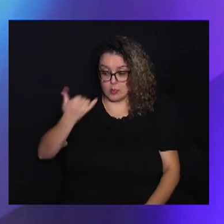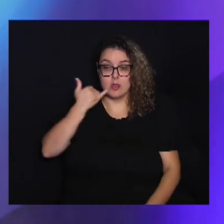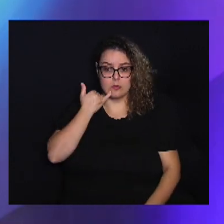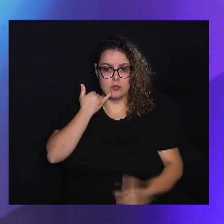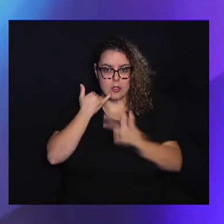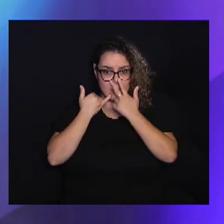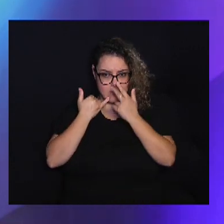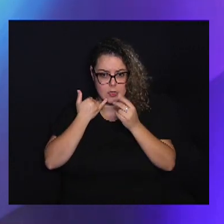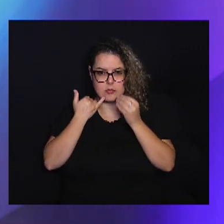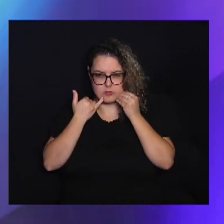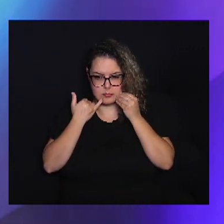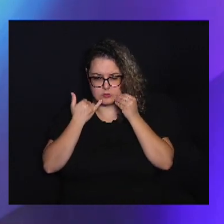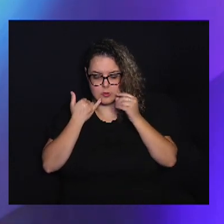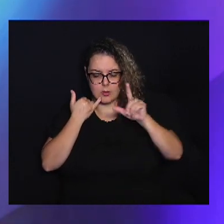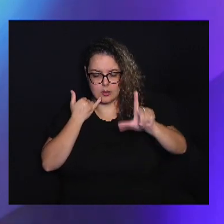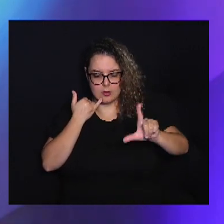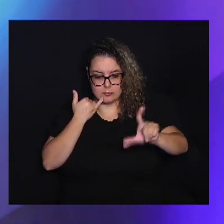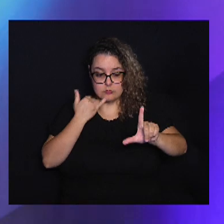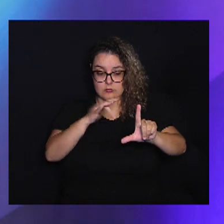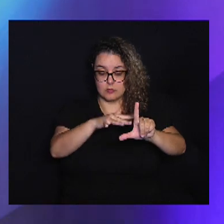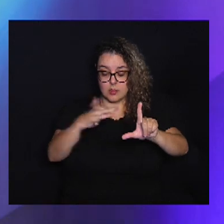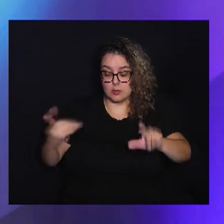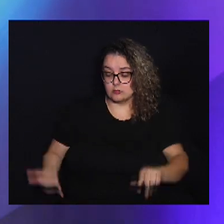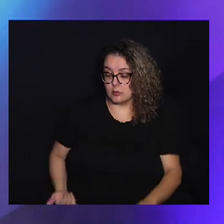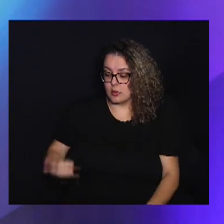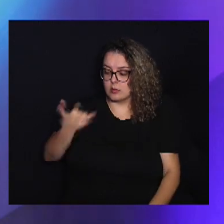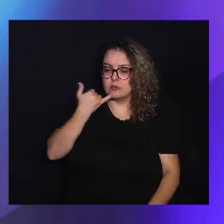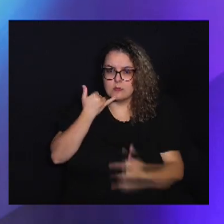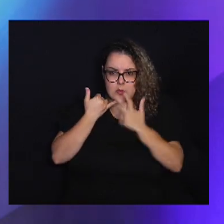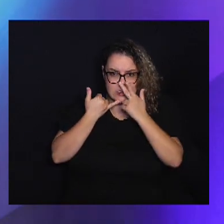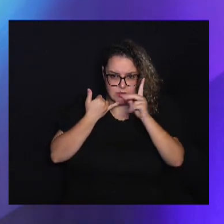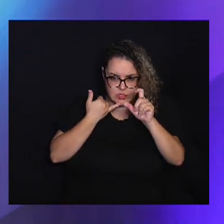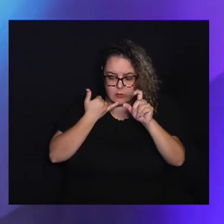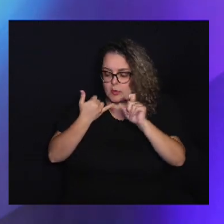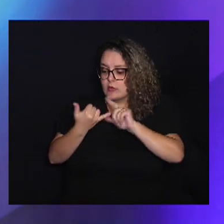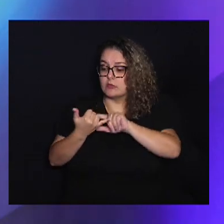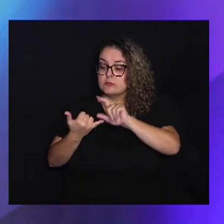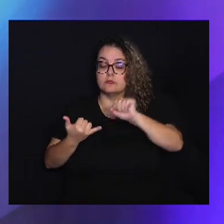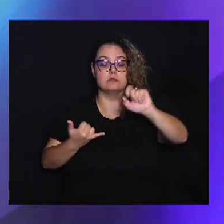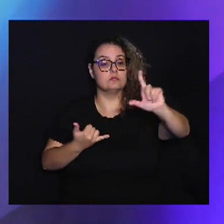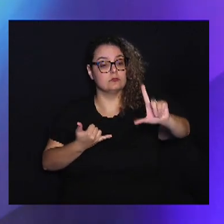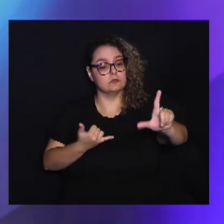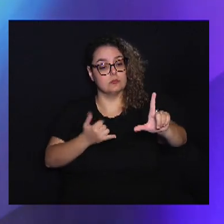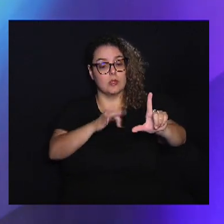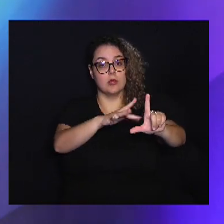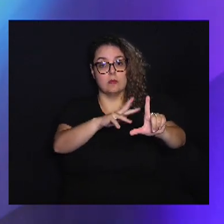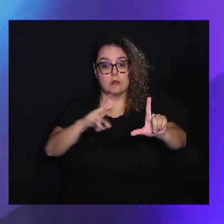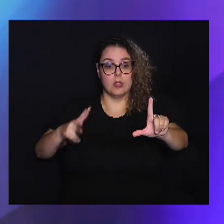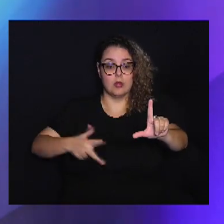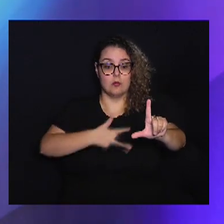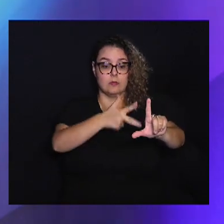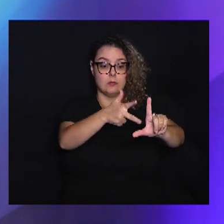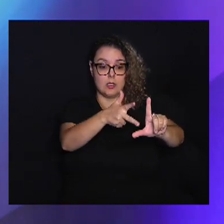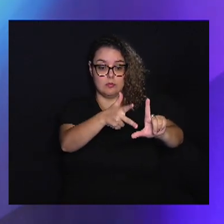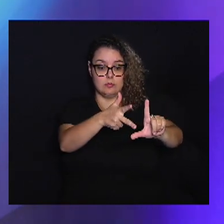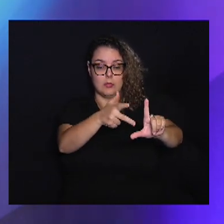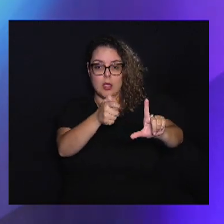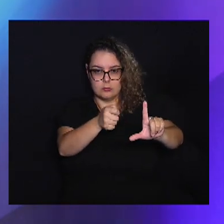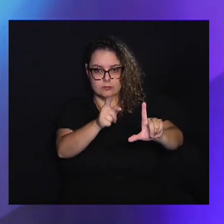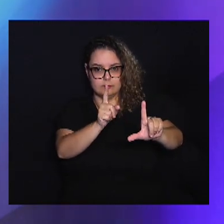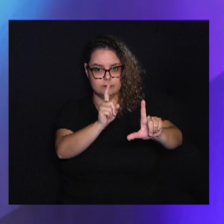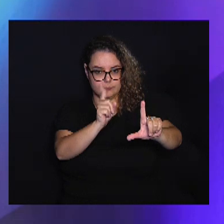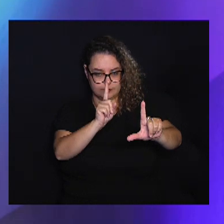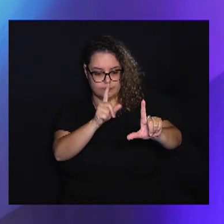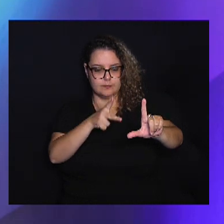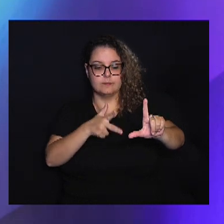ver que dá certo, viu? Você vai abrir a câmera do seu celular, como se fosse tirar uma foto, mas antes de apertar para tirar essa foto, só vai